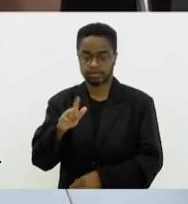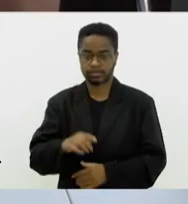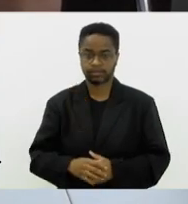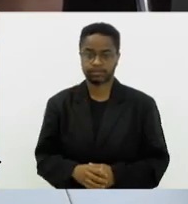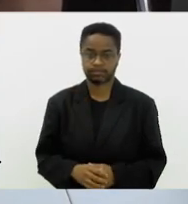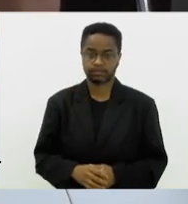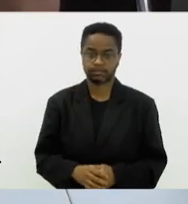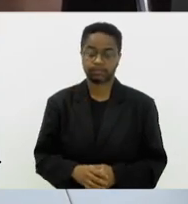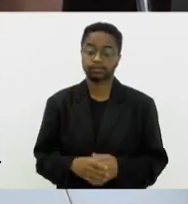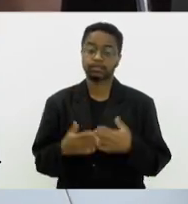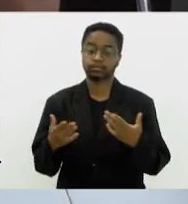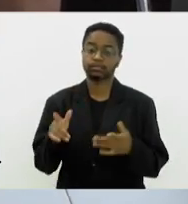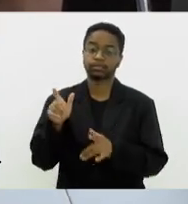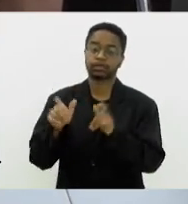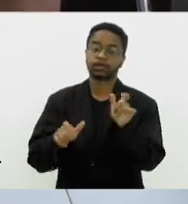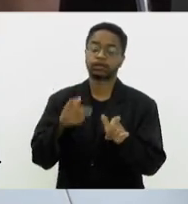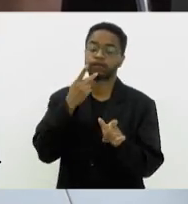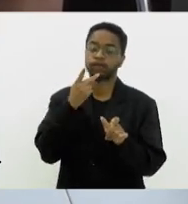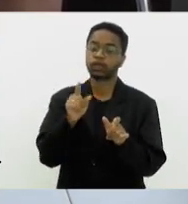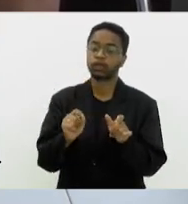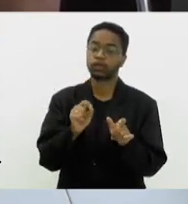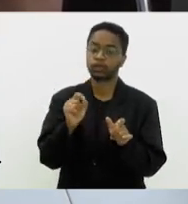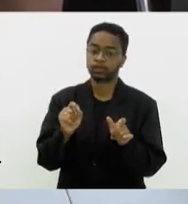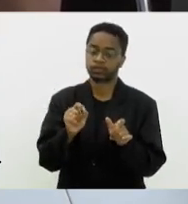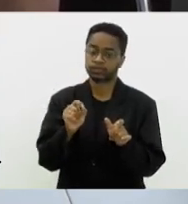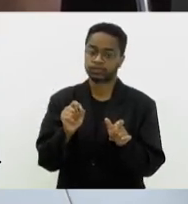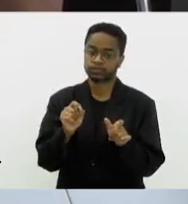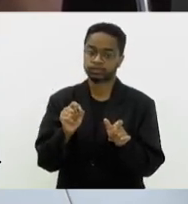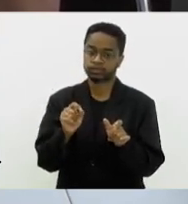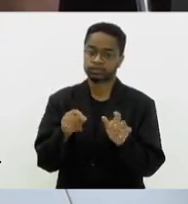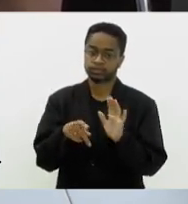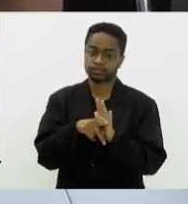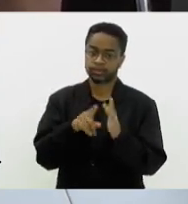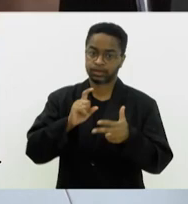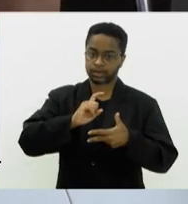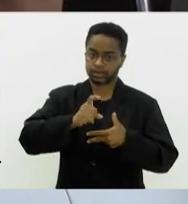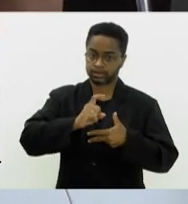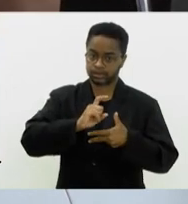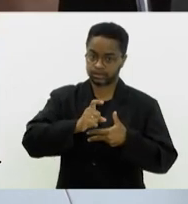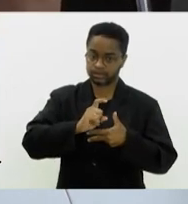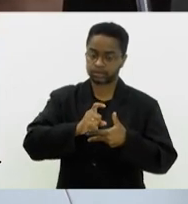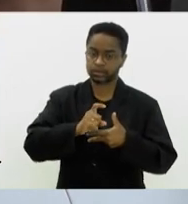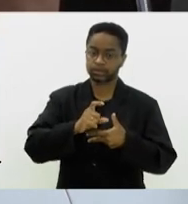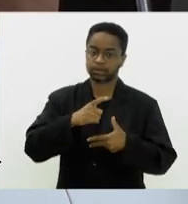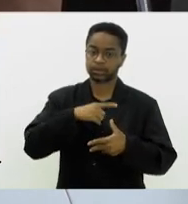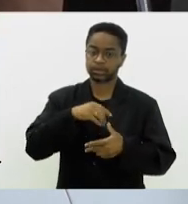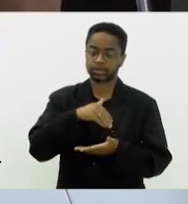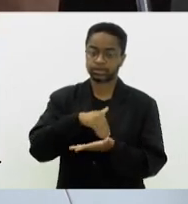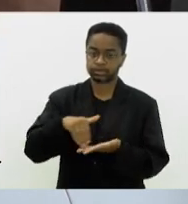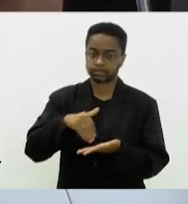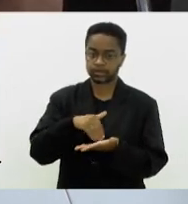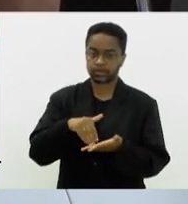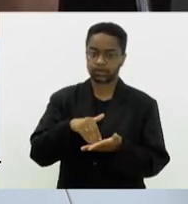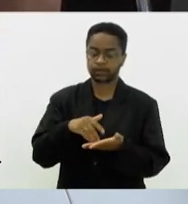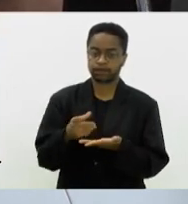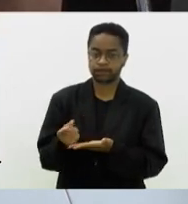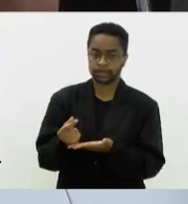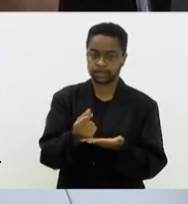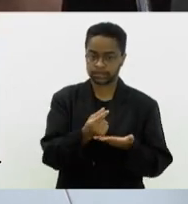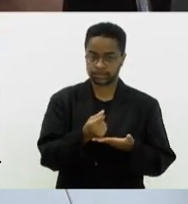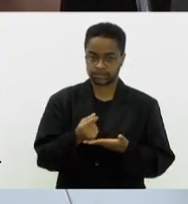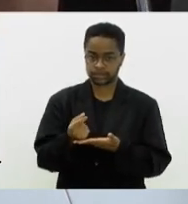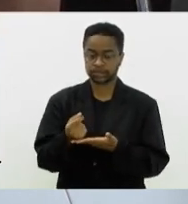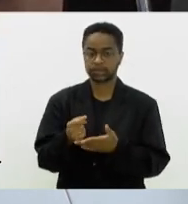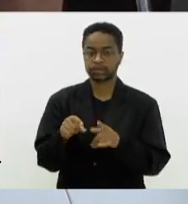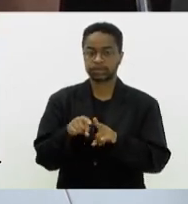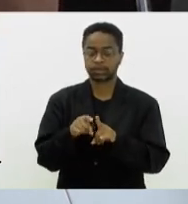E o que foi dito lá pelo Executivo, estava lá o secretário de Fazenda e